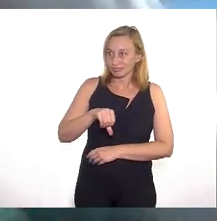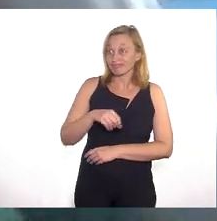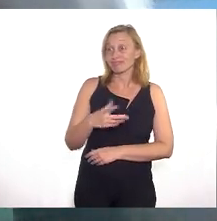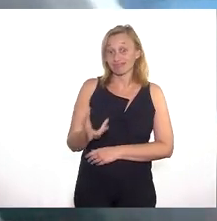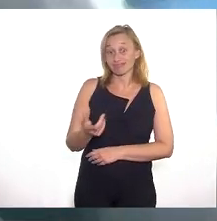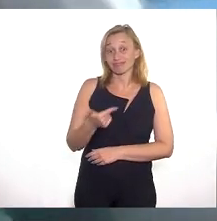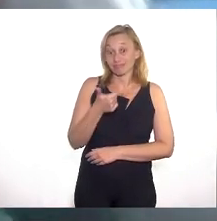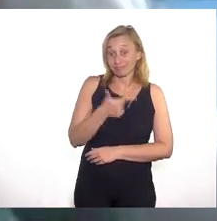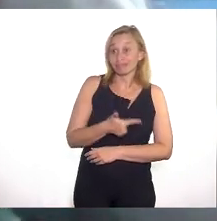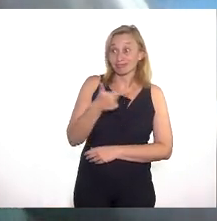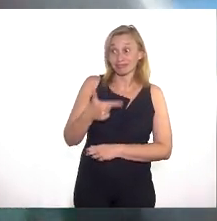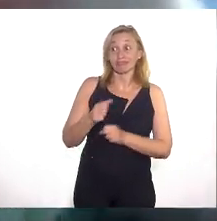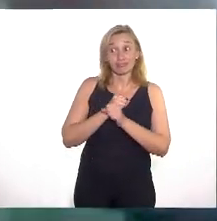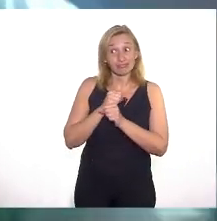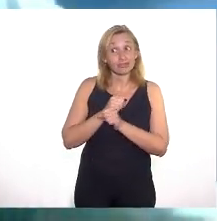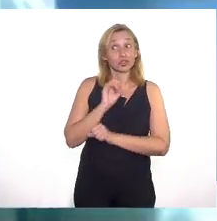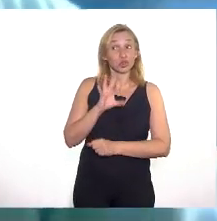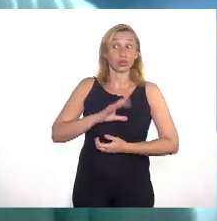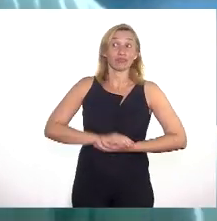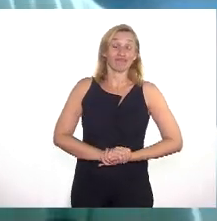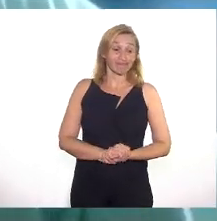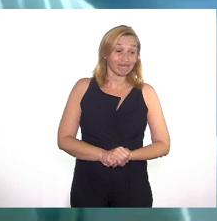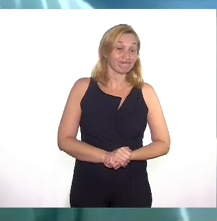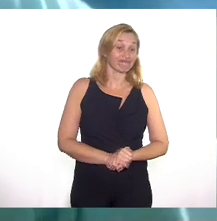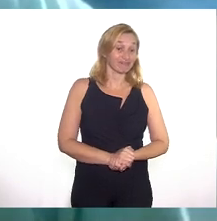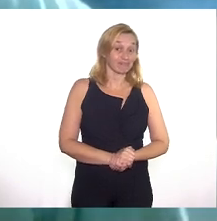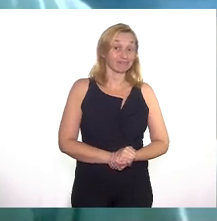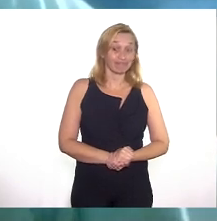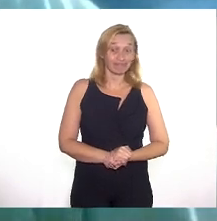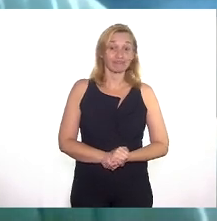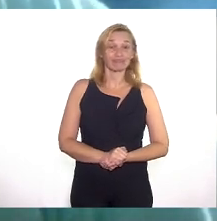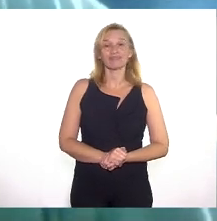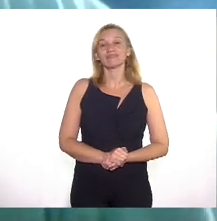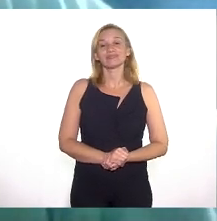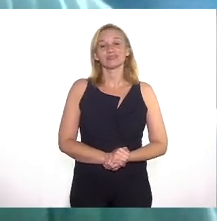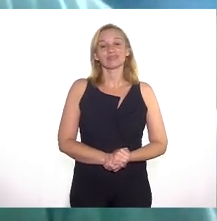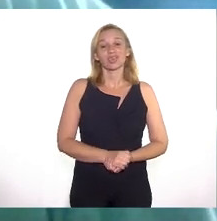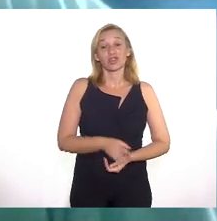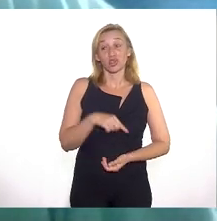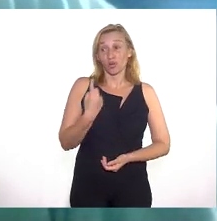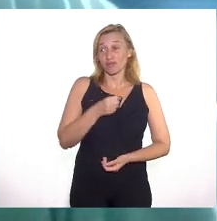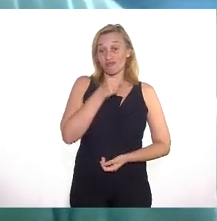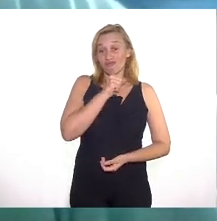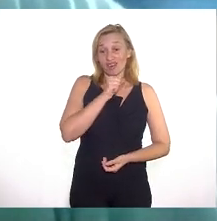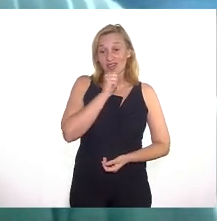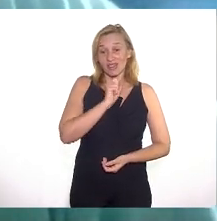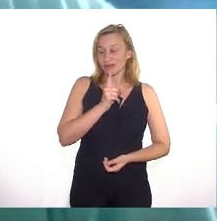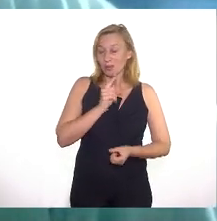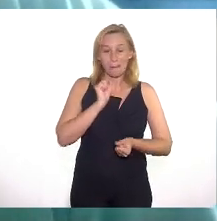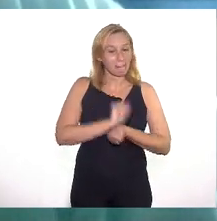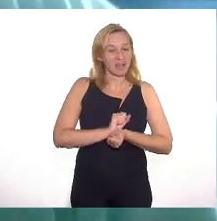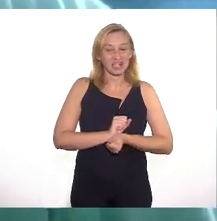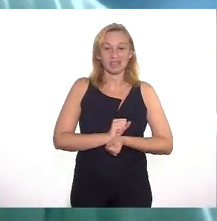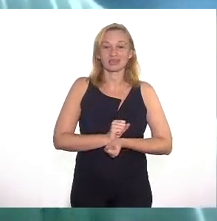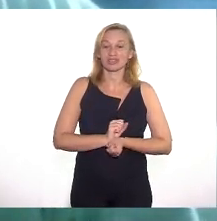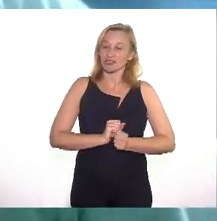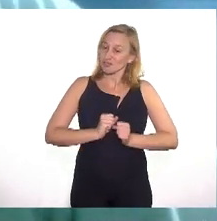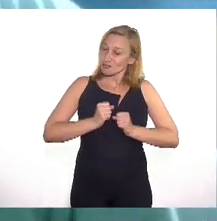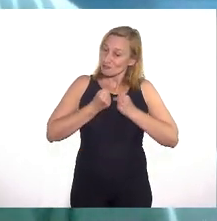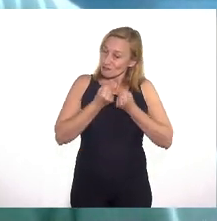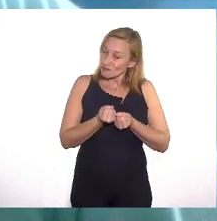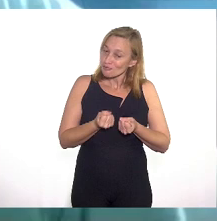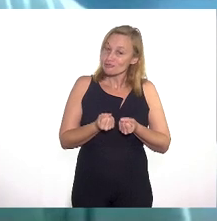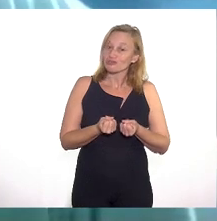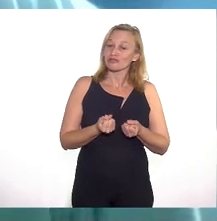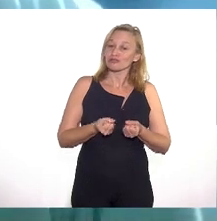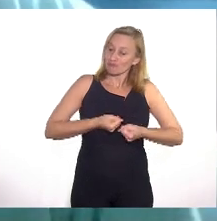22 anos apenas. A gente envelhece, mas não esmorece. Não perdemos aqui a capacidade